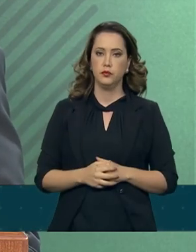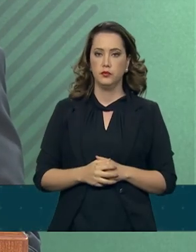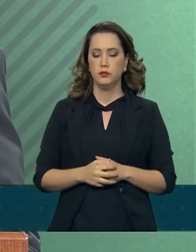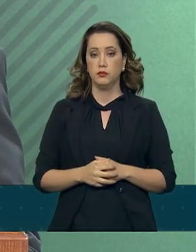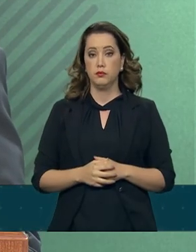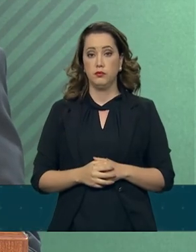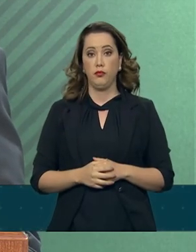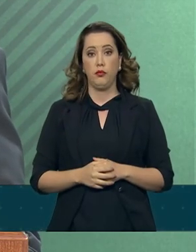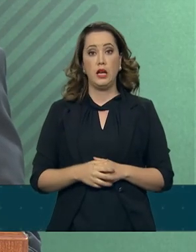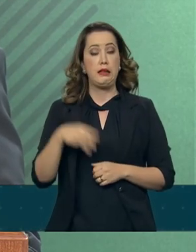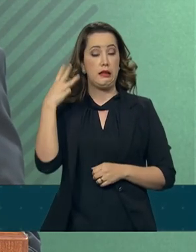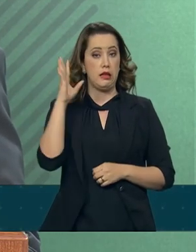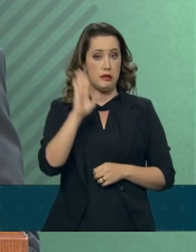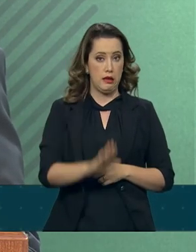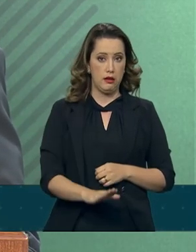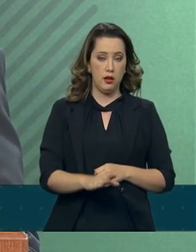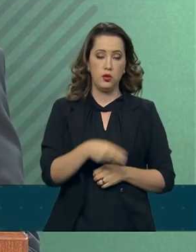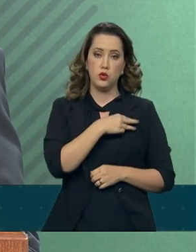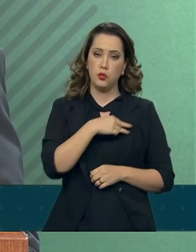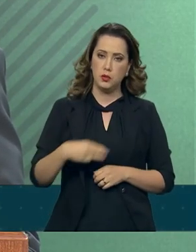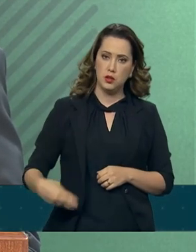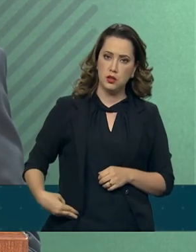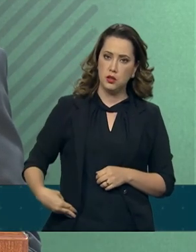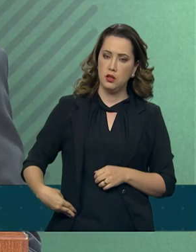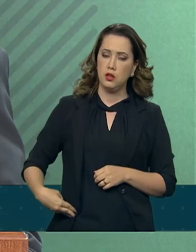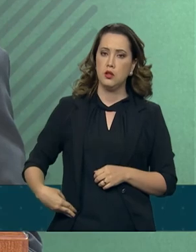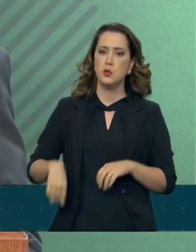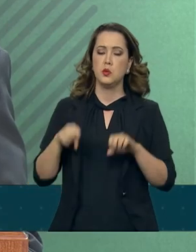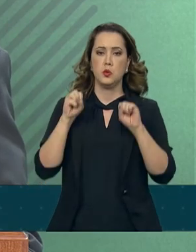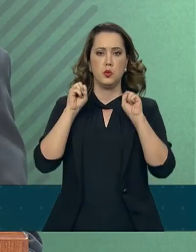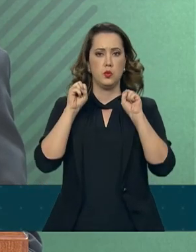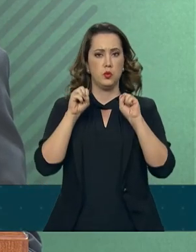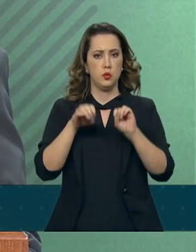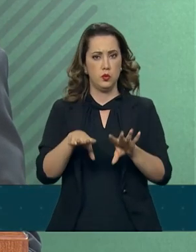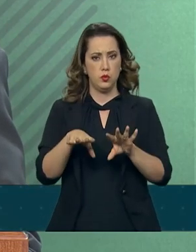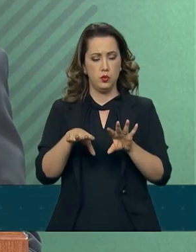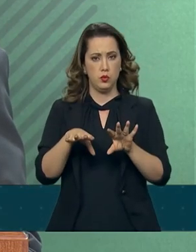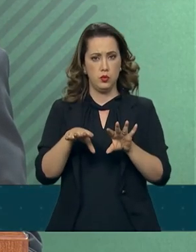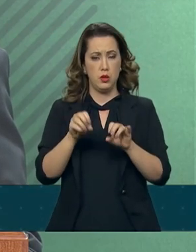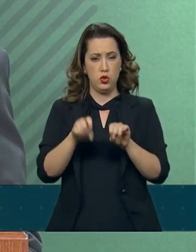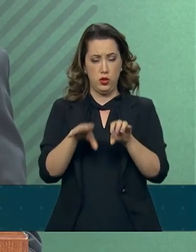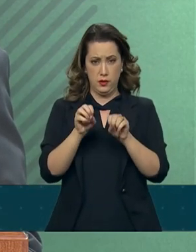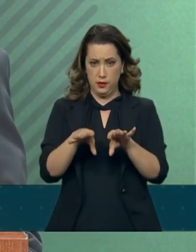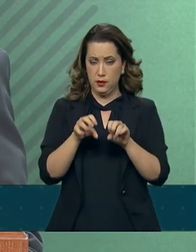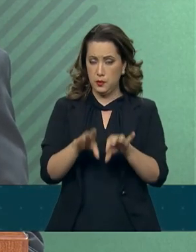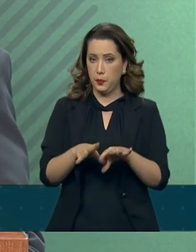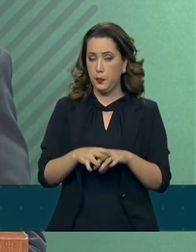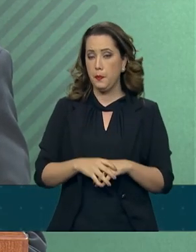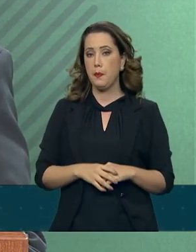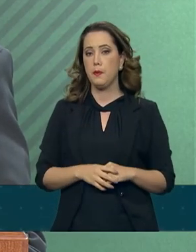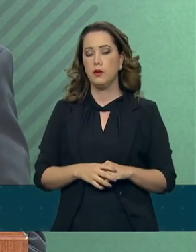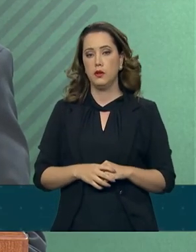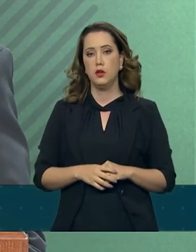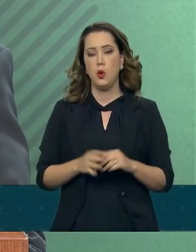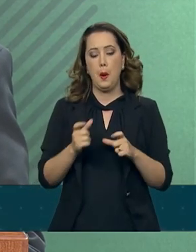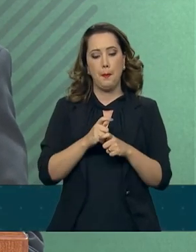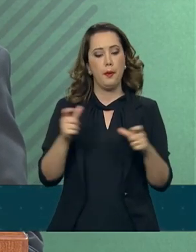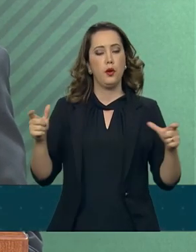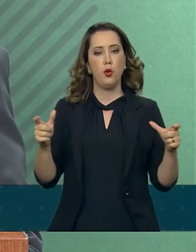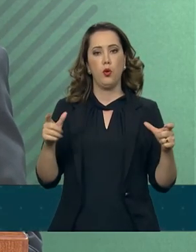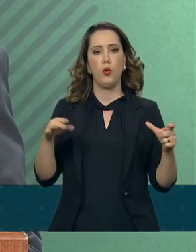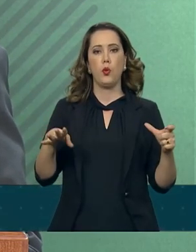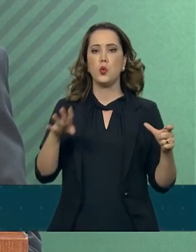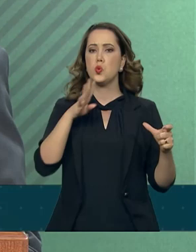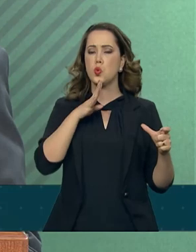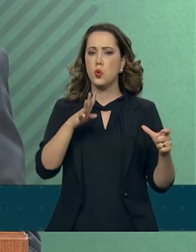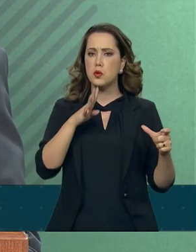às 15 horas o ministro abraão ventral be que o ministro de estado da educação ampliou os